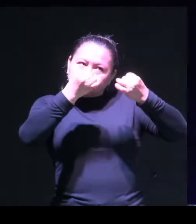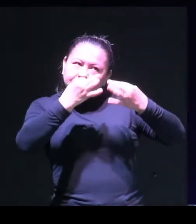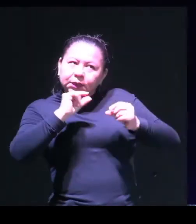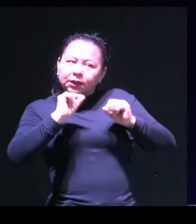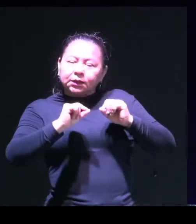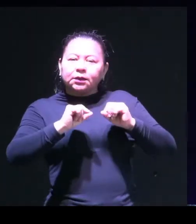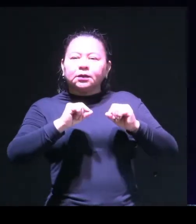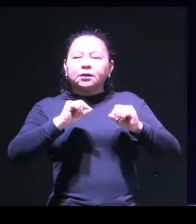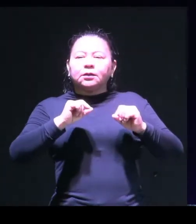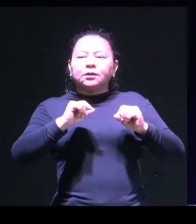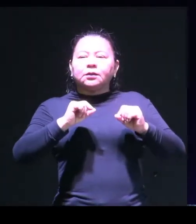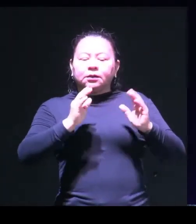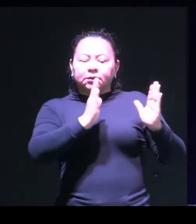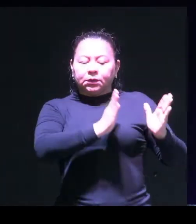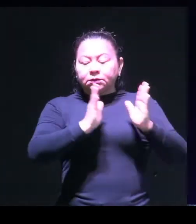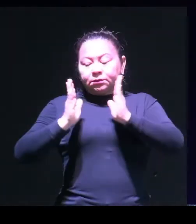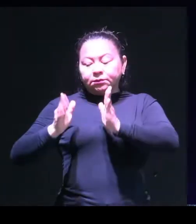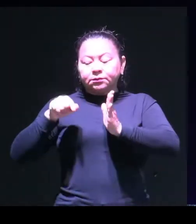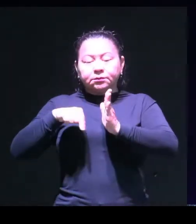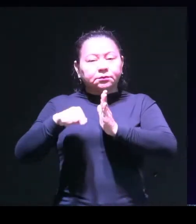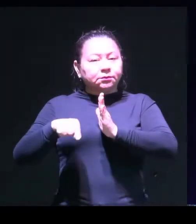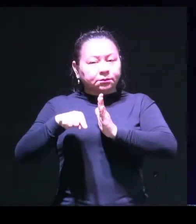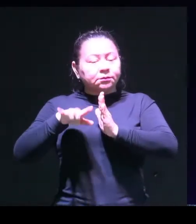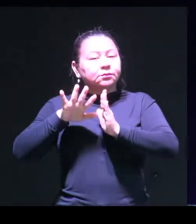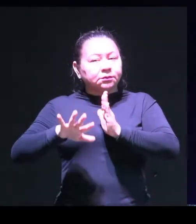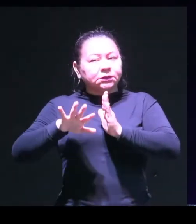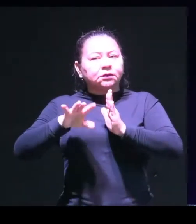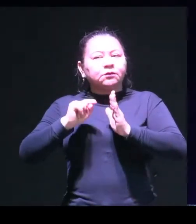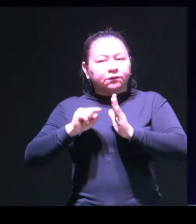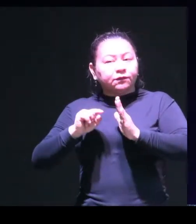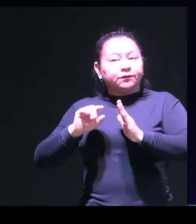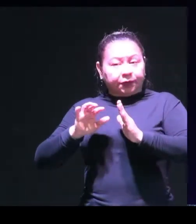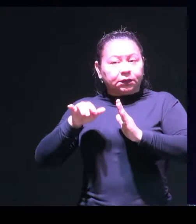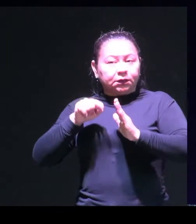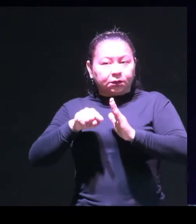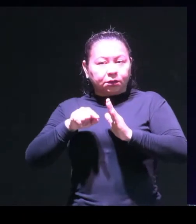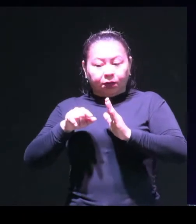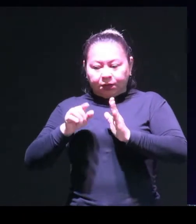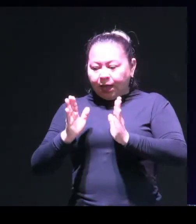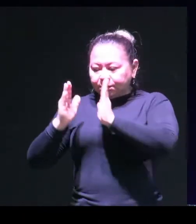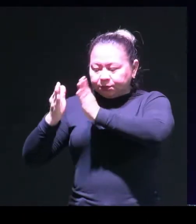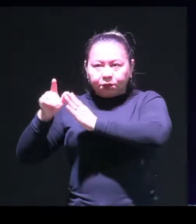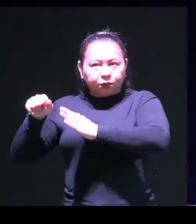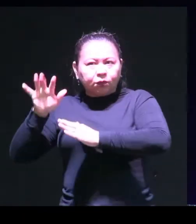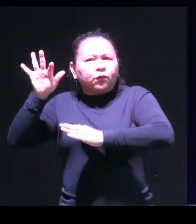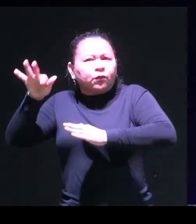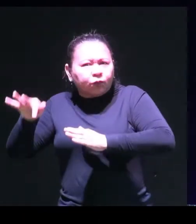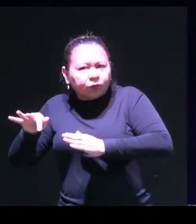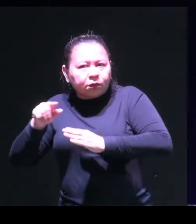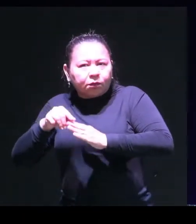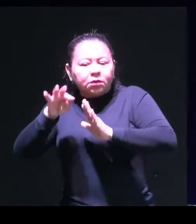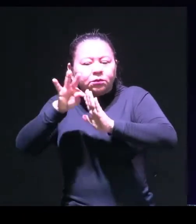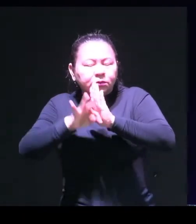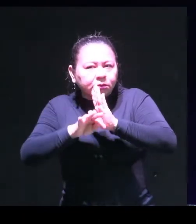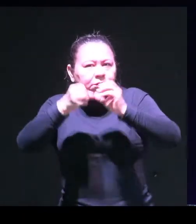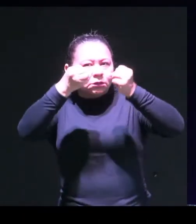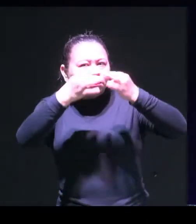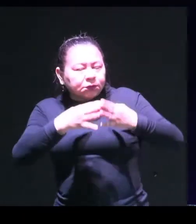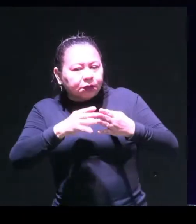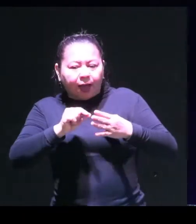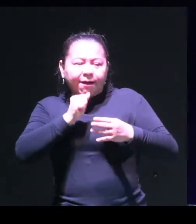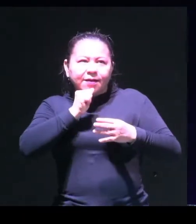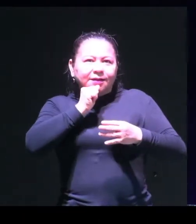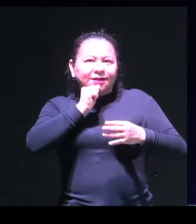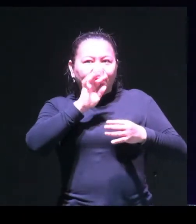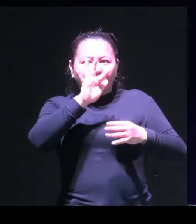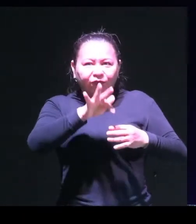8. Ele diz assim, então virá o fim, que é o último texto. No primeiro ele diz que é só, ainda não é o